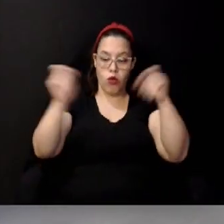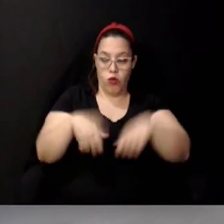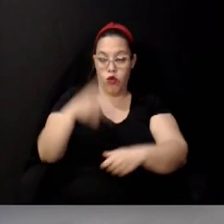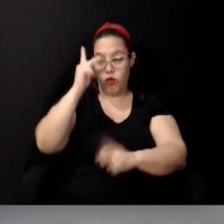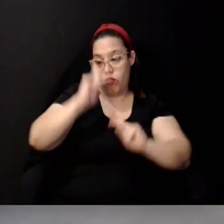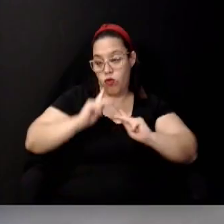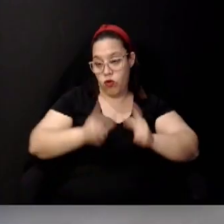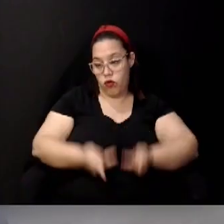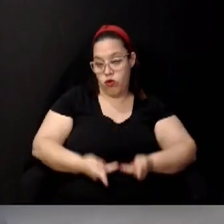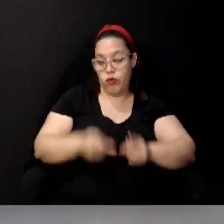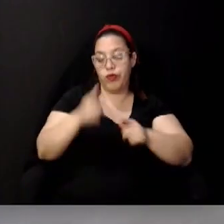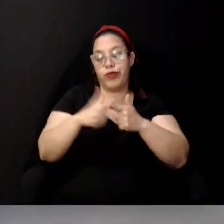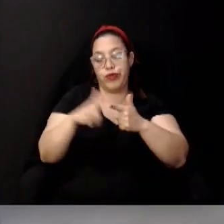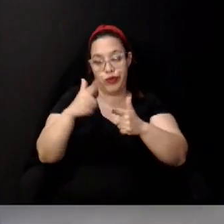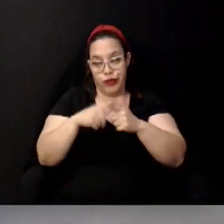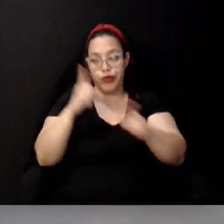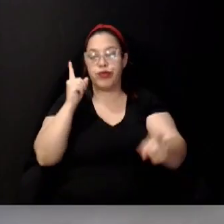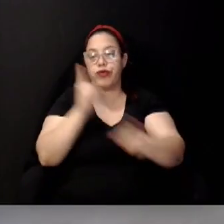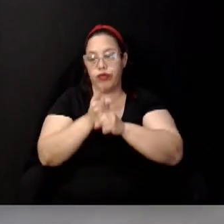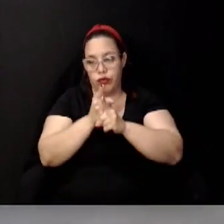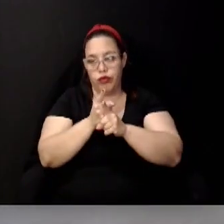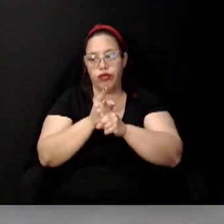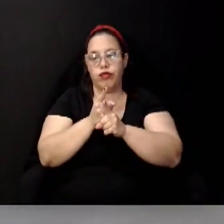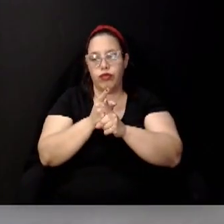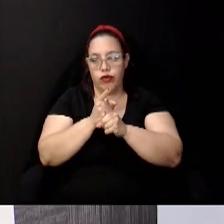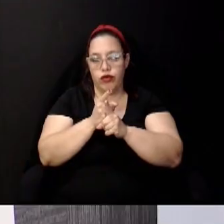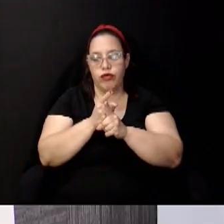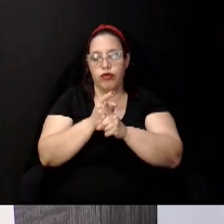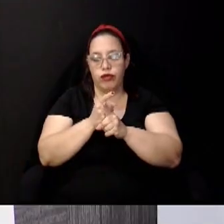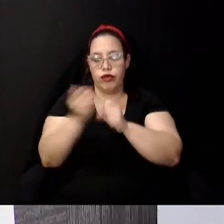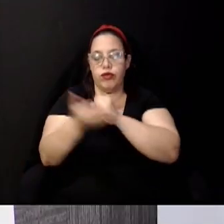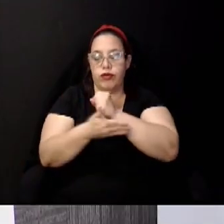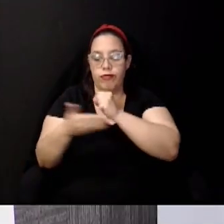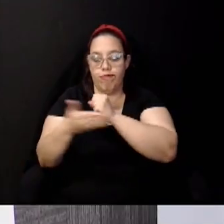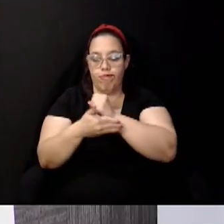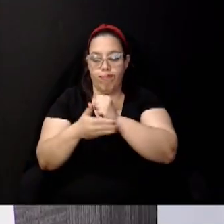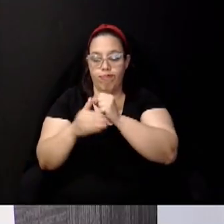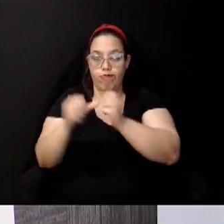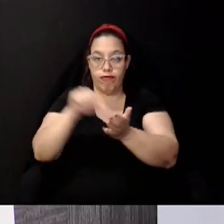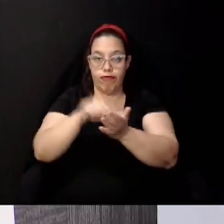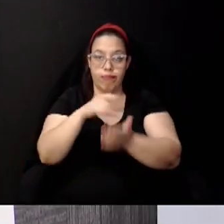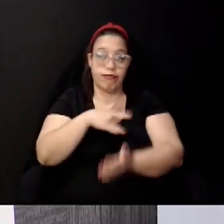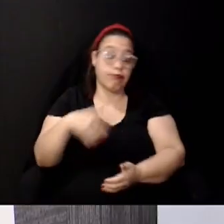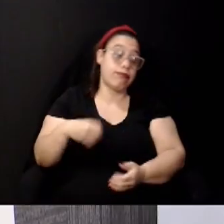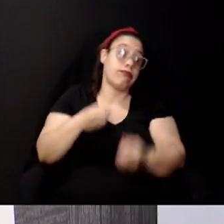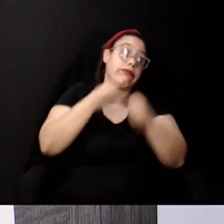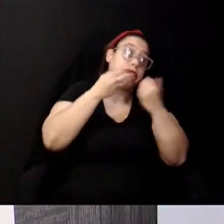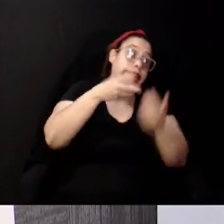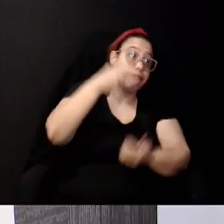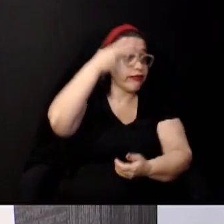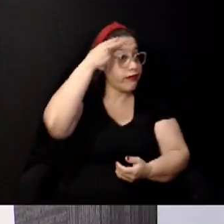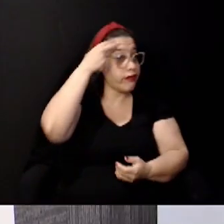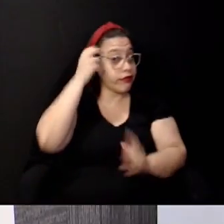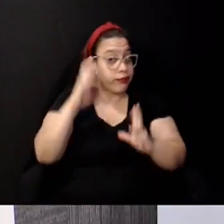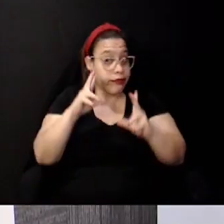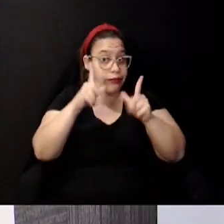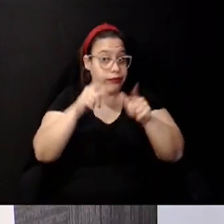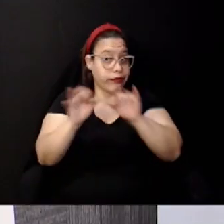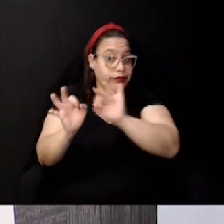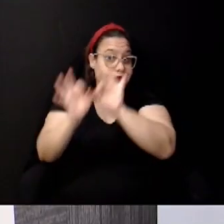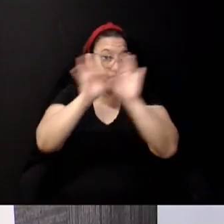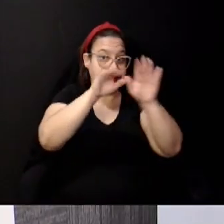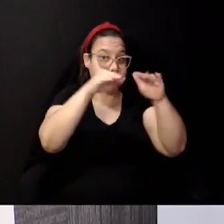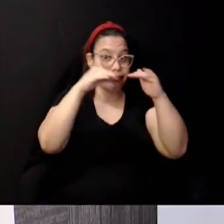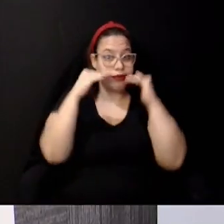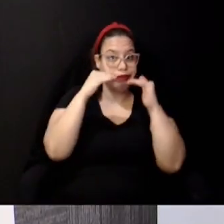que eu detectei junto à população na base mesmo, visitando os postos de saúde. Bom, Gabriel, quem quiser acompanhar na íntegra a